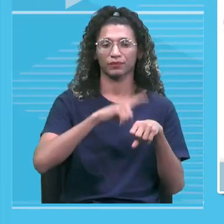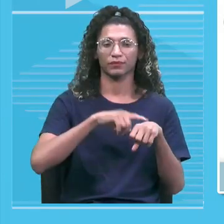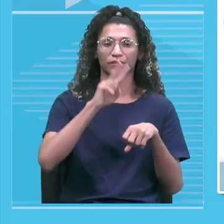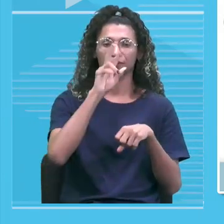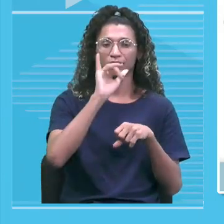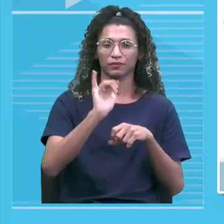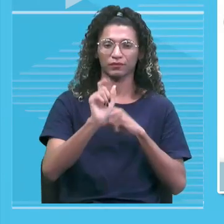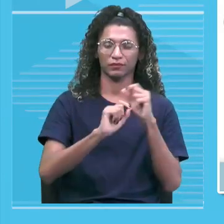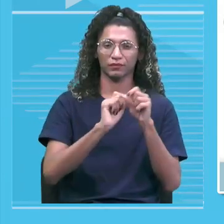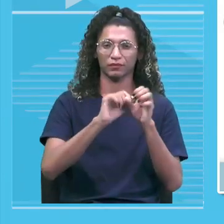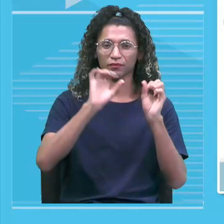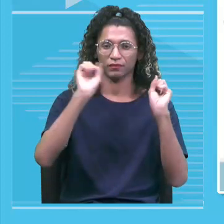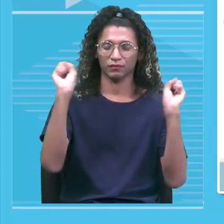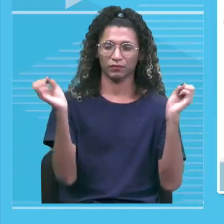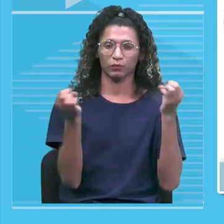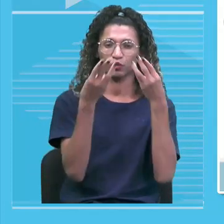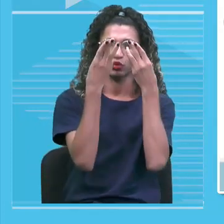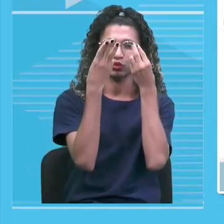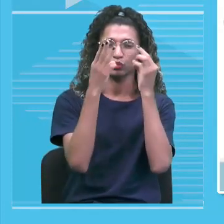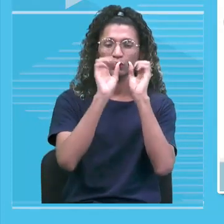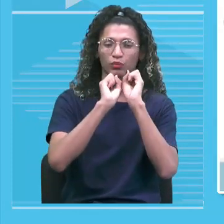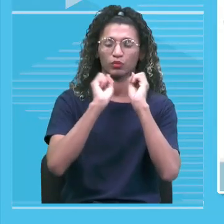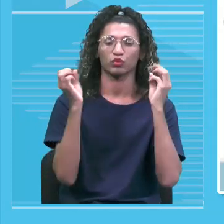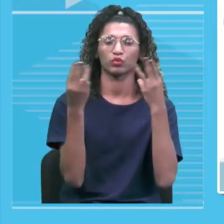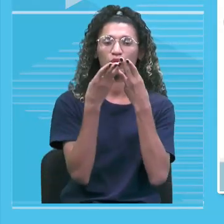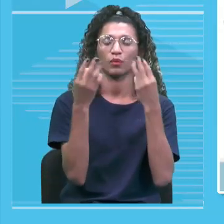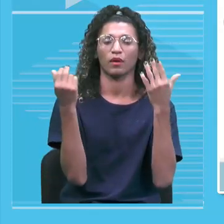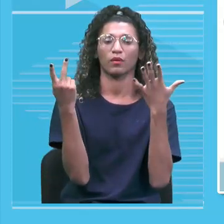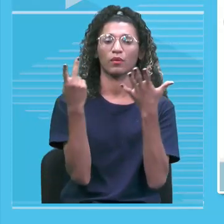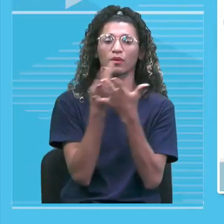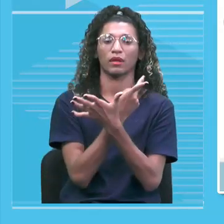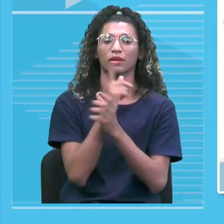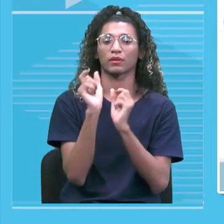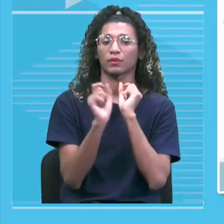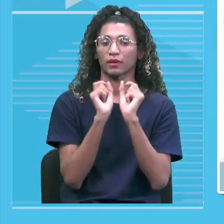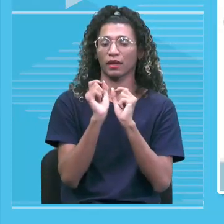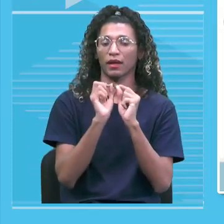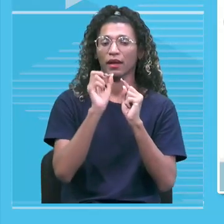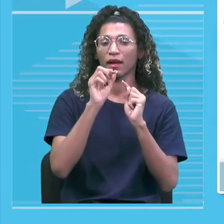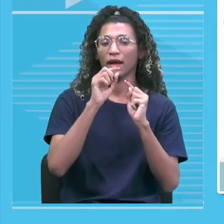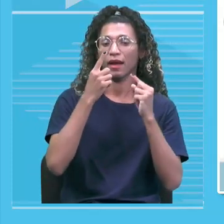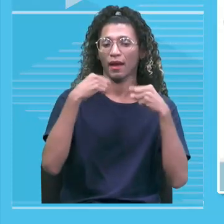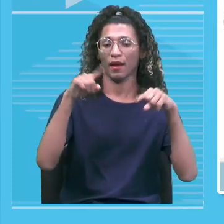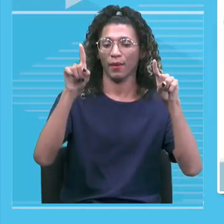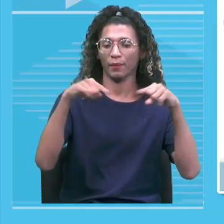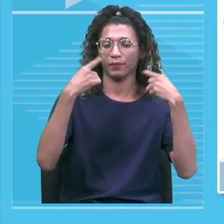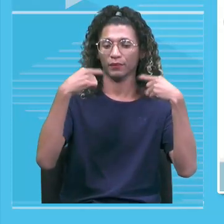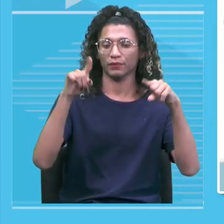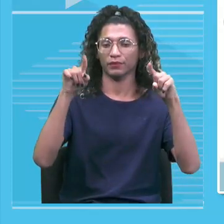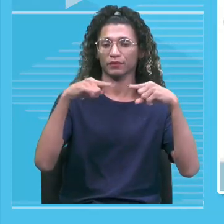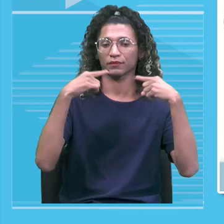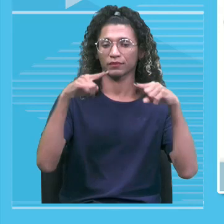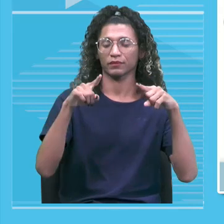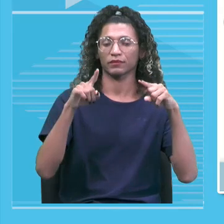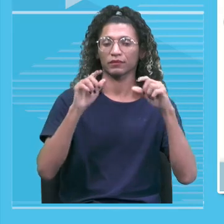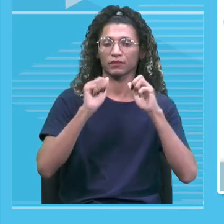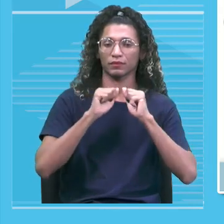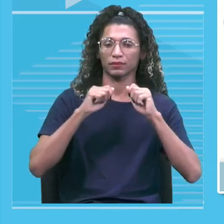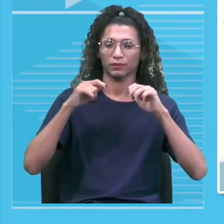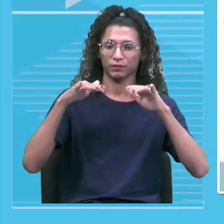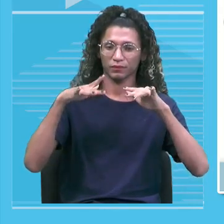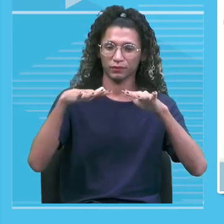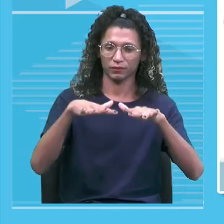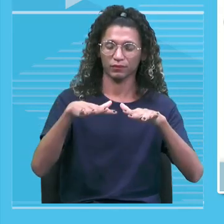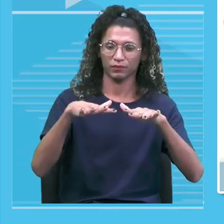um Show que que acontece a música Ela vai ser transmitida